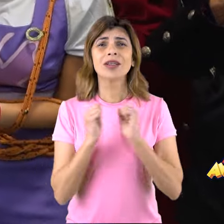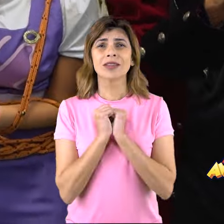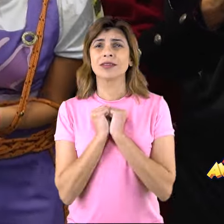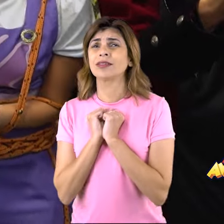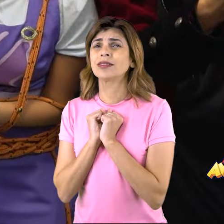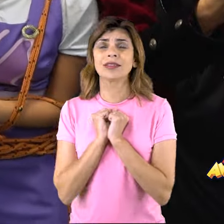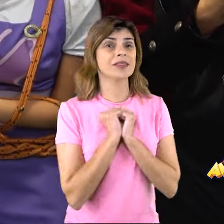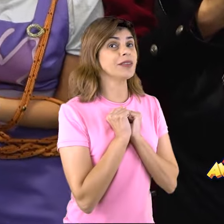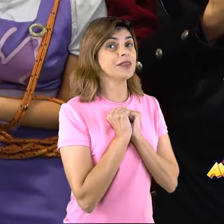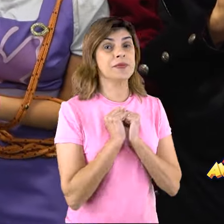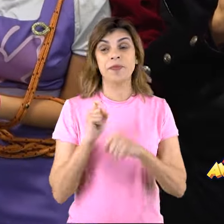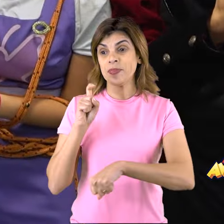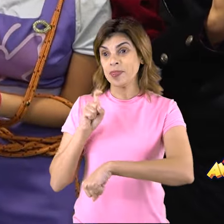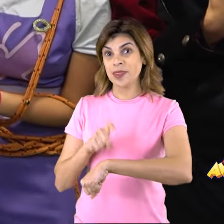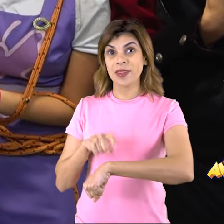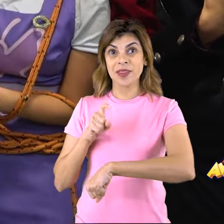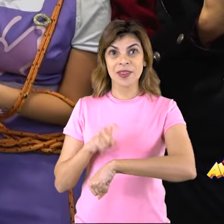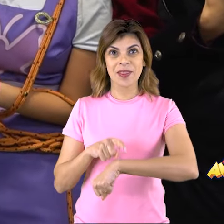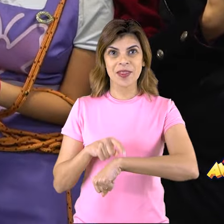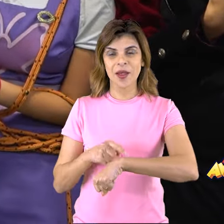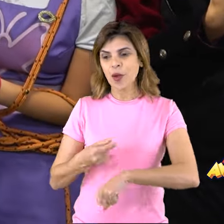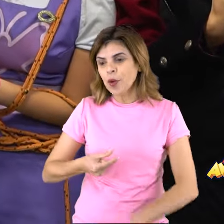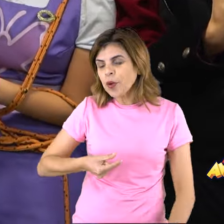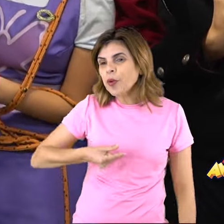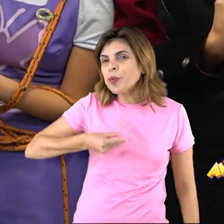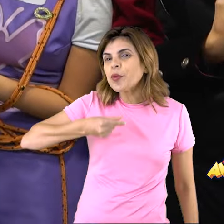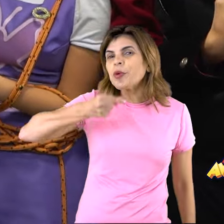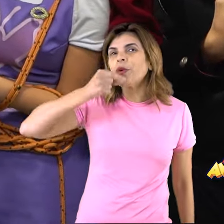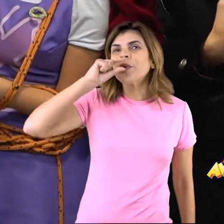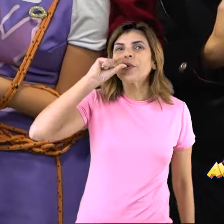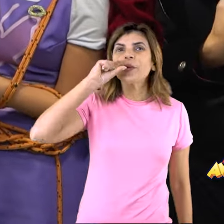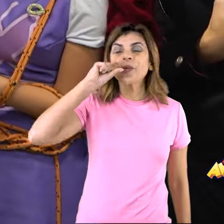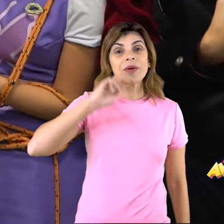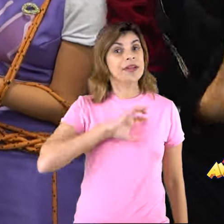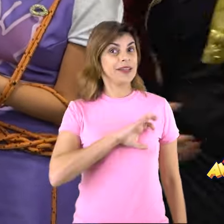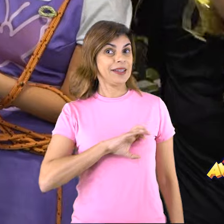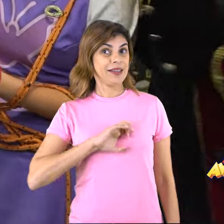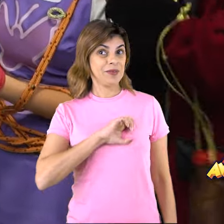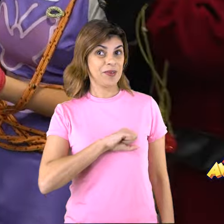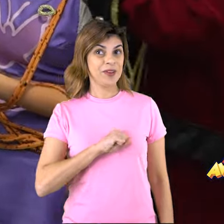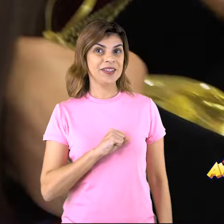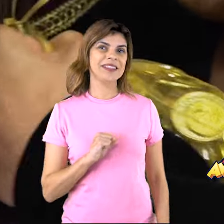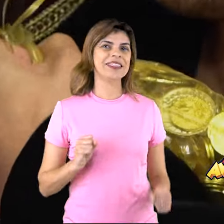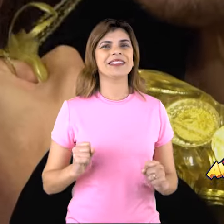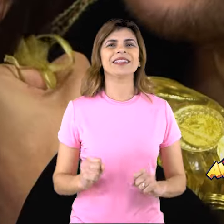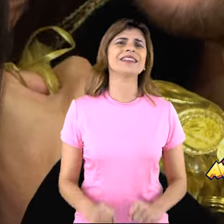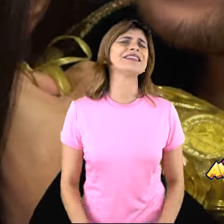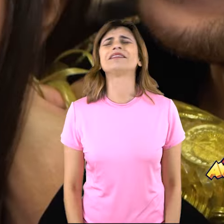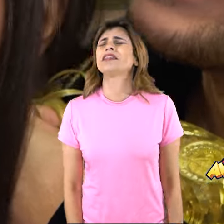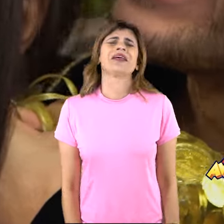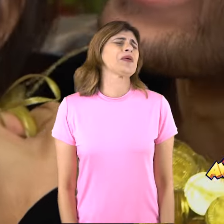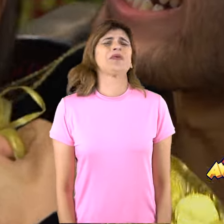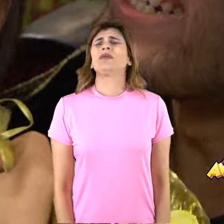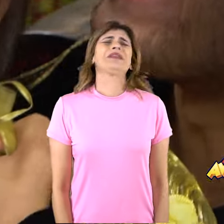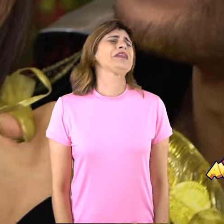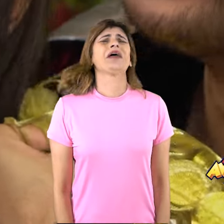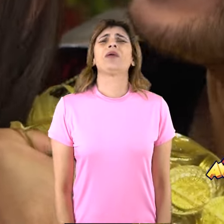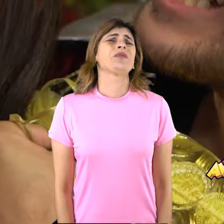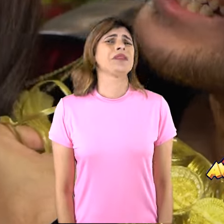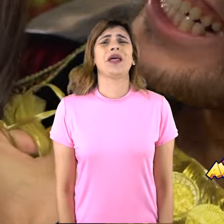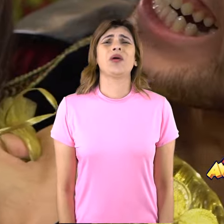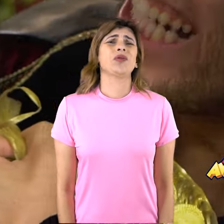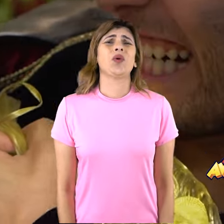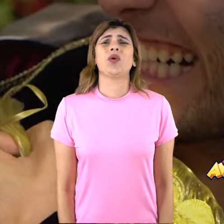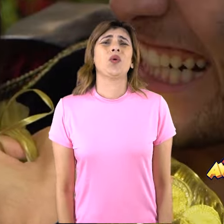está na hora de beber a poção do amor a poção do